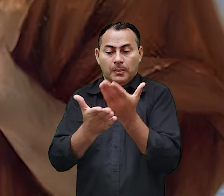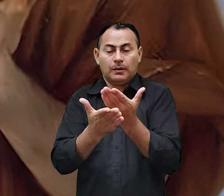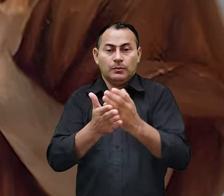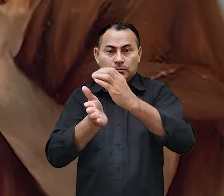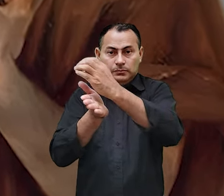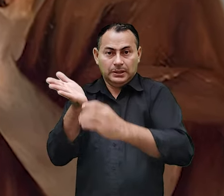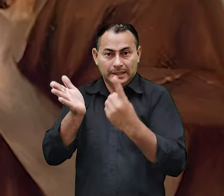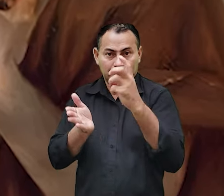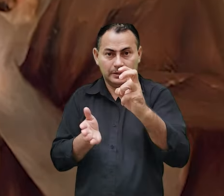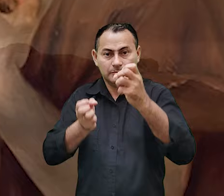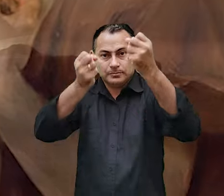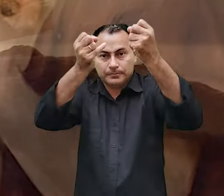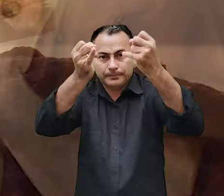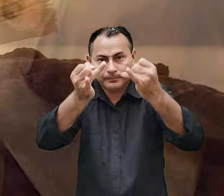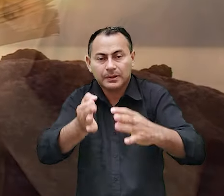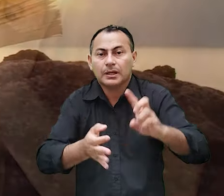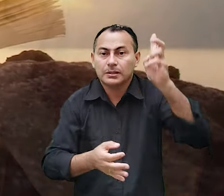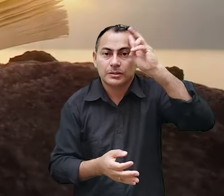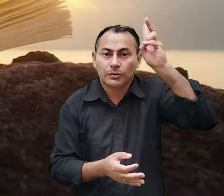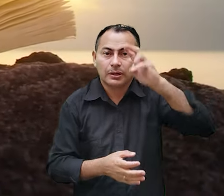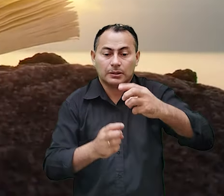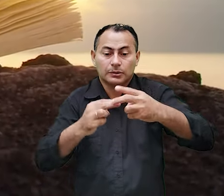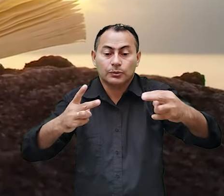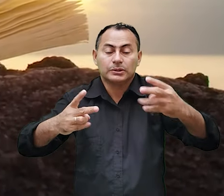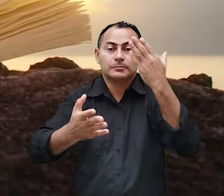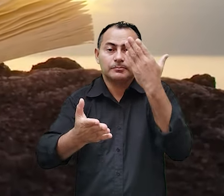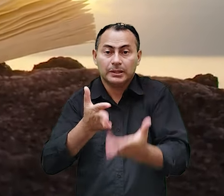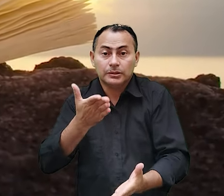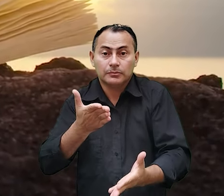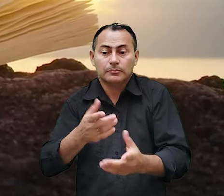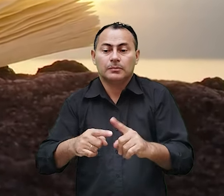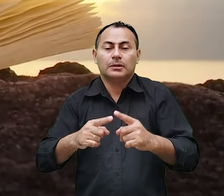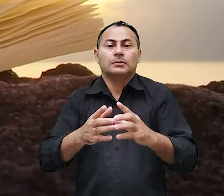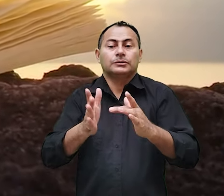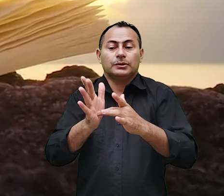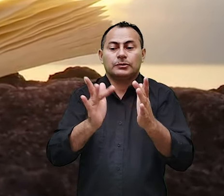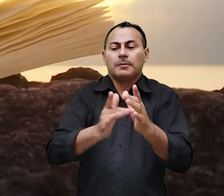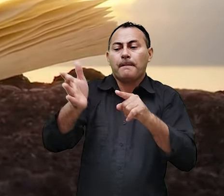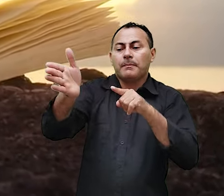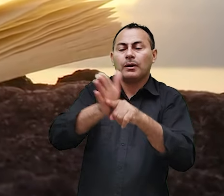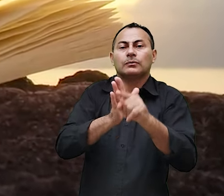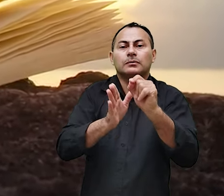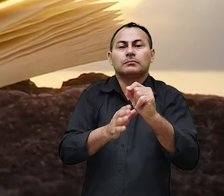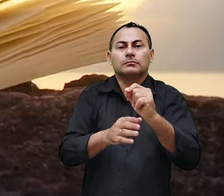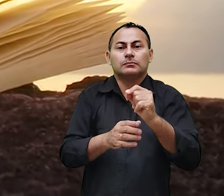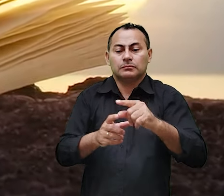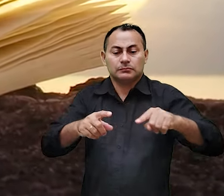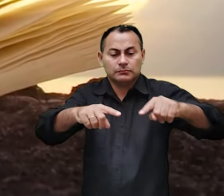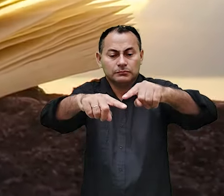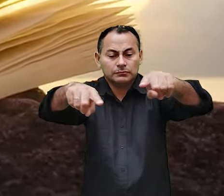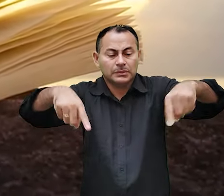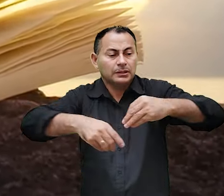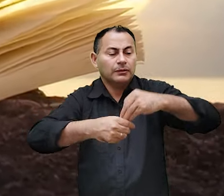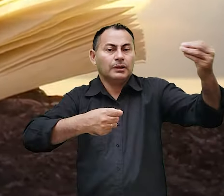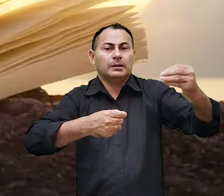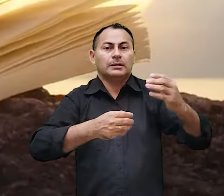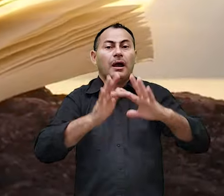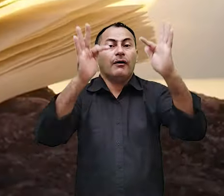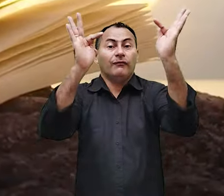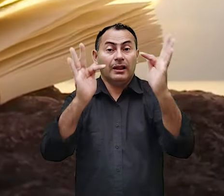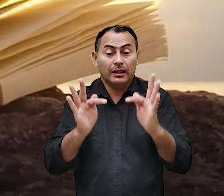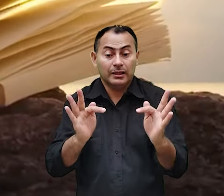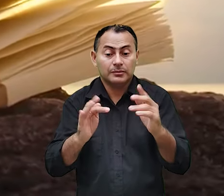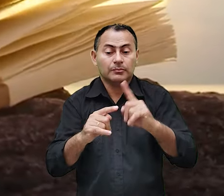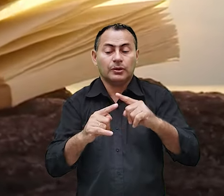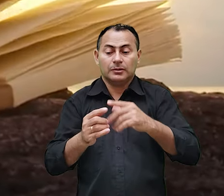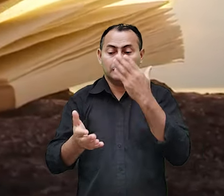último programa, quando estudamos o capítulo 15, abordamos as parábolas das coisas perdidas, nas quais Jesus perguntou àqueles do círculo externo se